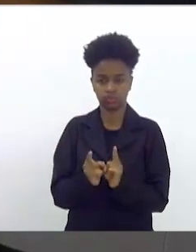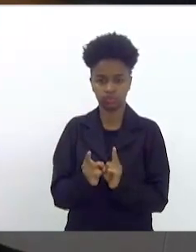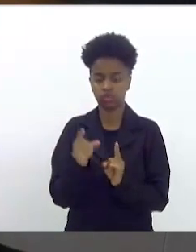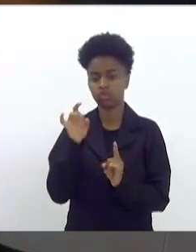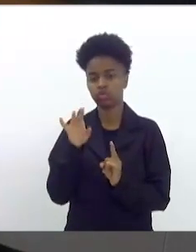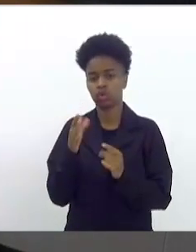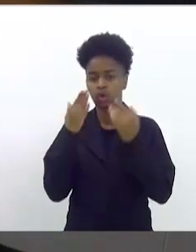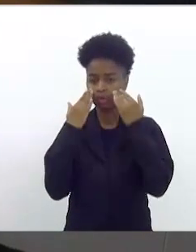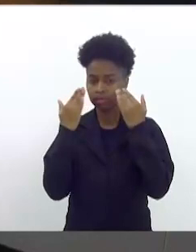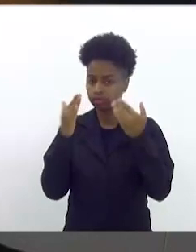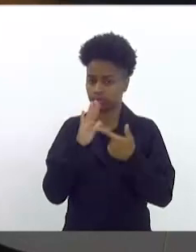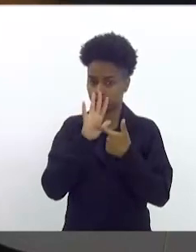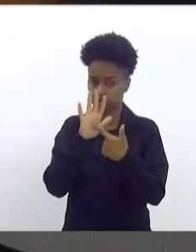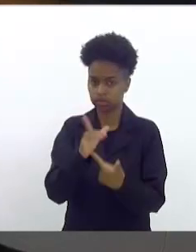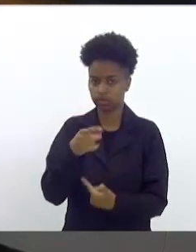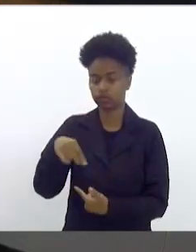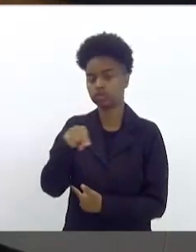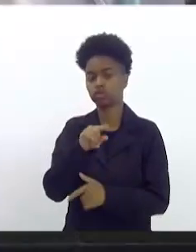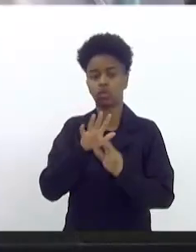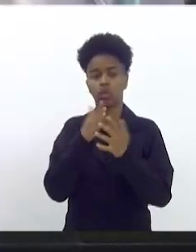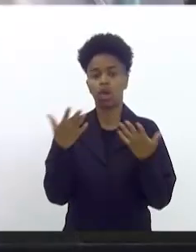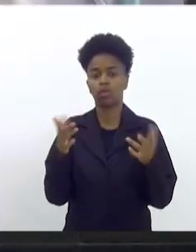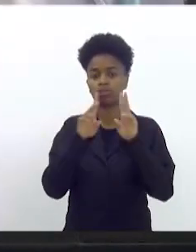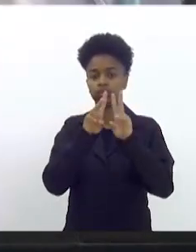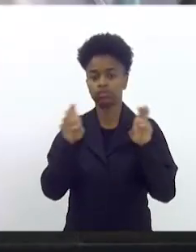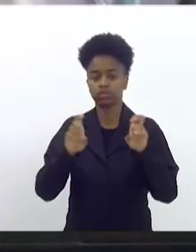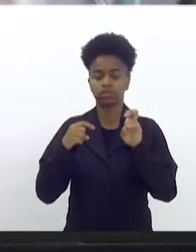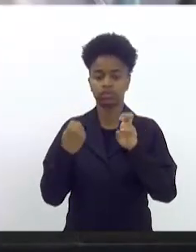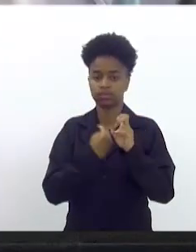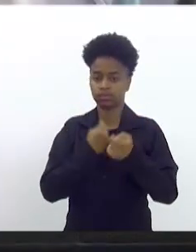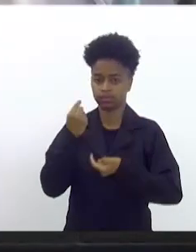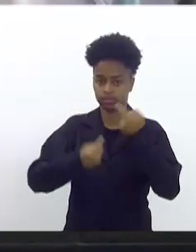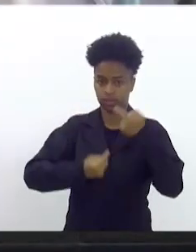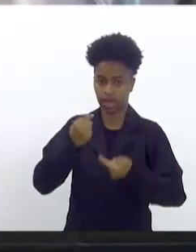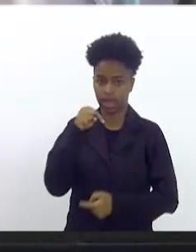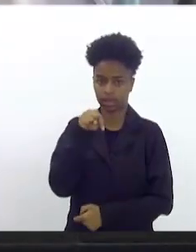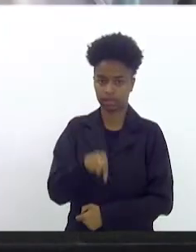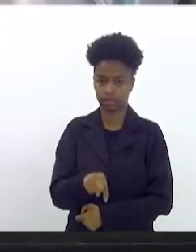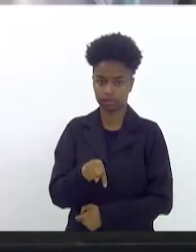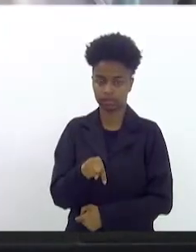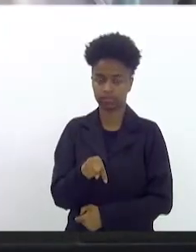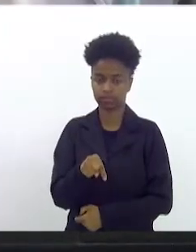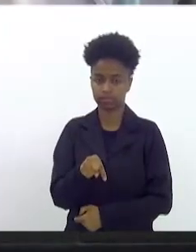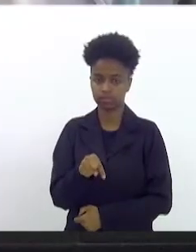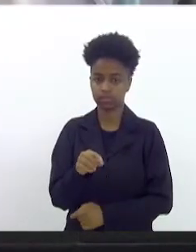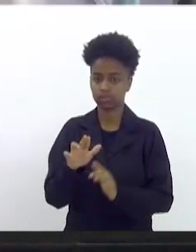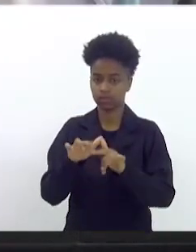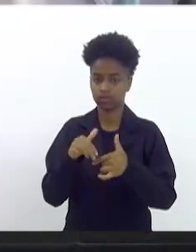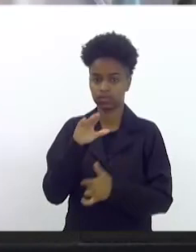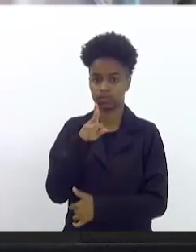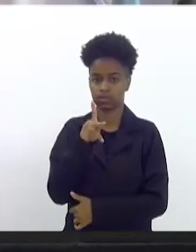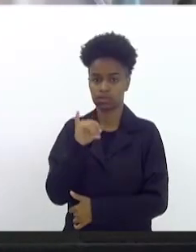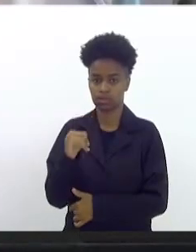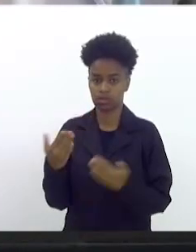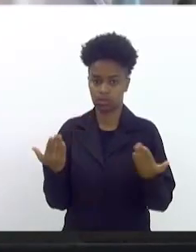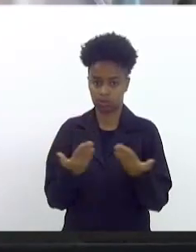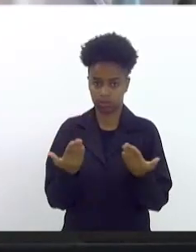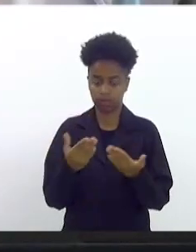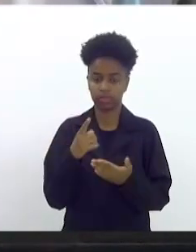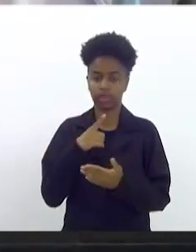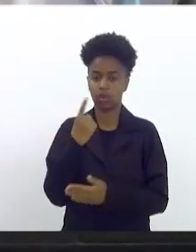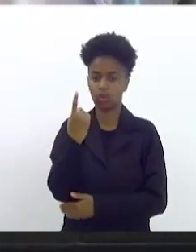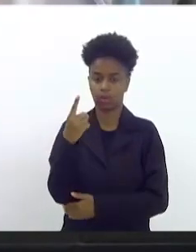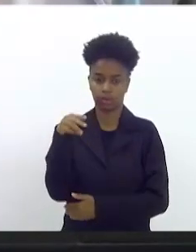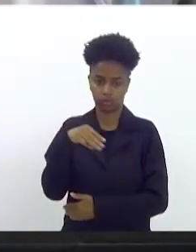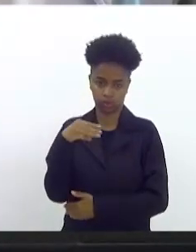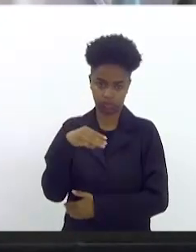para apresentar qual é o tema que nós estamos debatendo a partir dessa CPI. Então, é um vídeo de 1